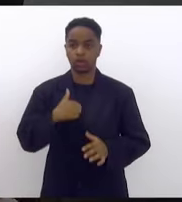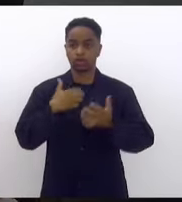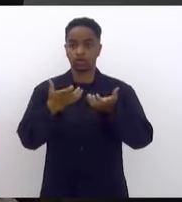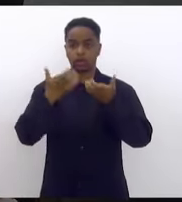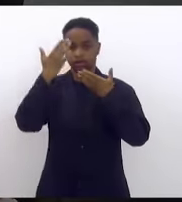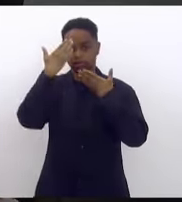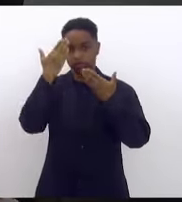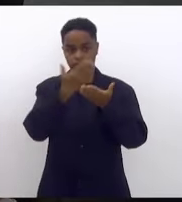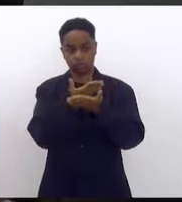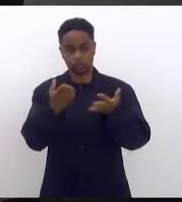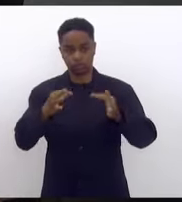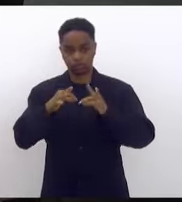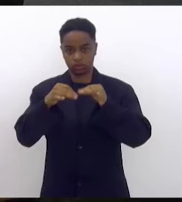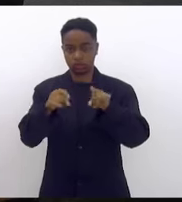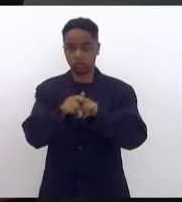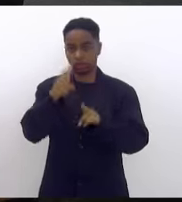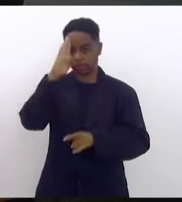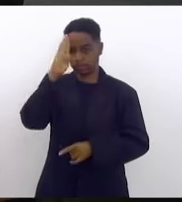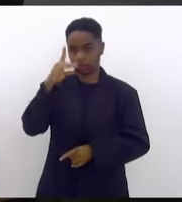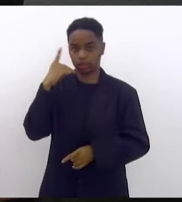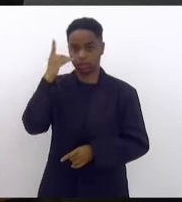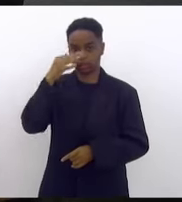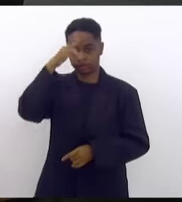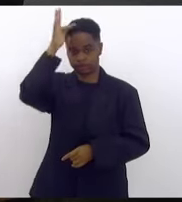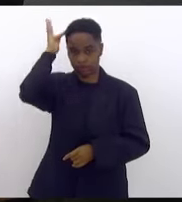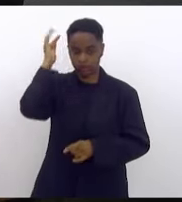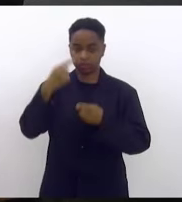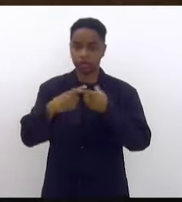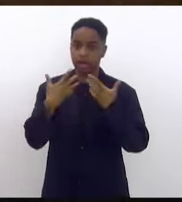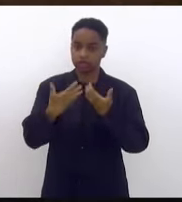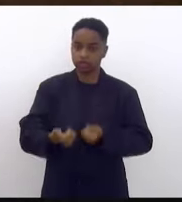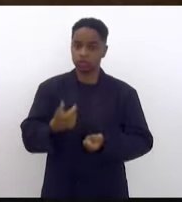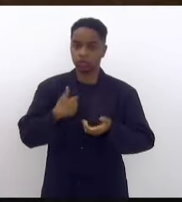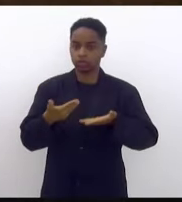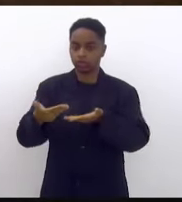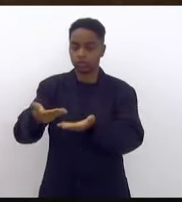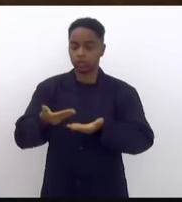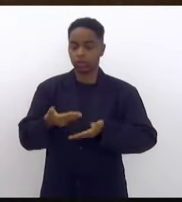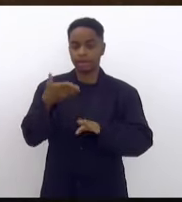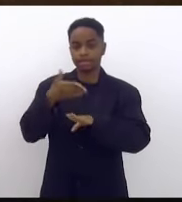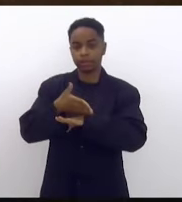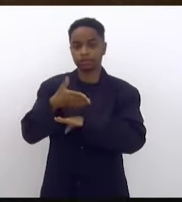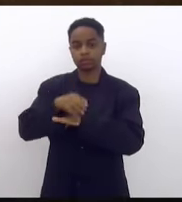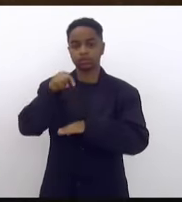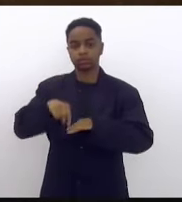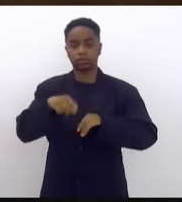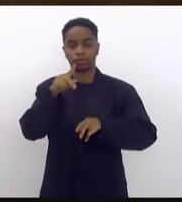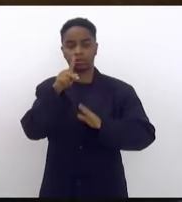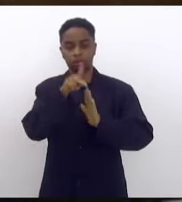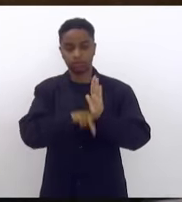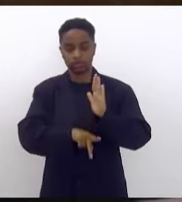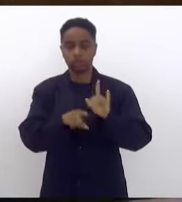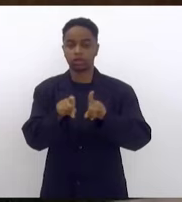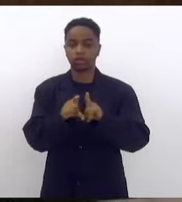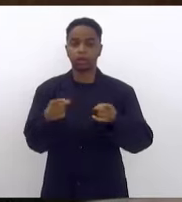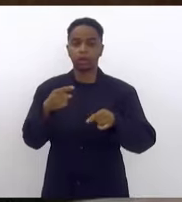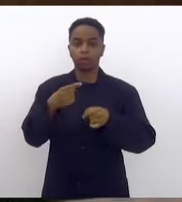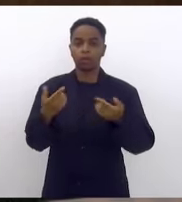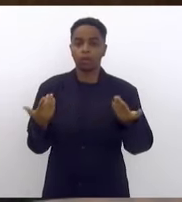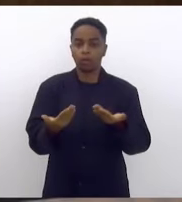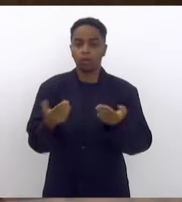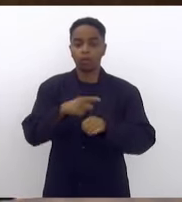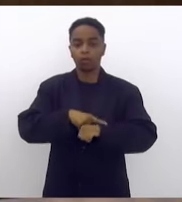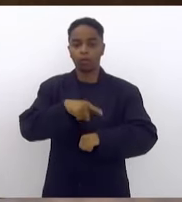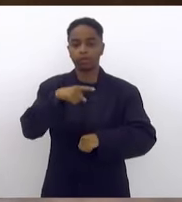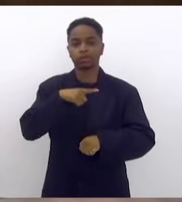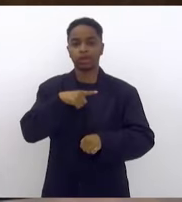todos, principalmente ao deputado Fred Pacheco, que aceitou esse convite de participar desse projeto, num momento que a gente tem um número de suicídio